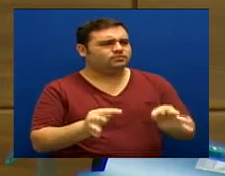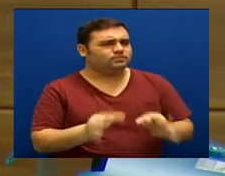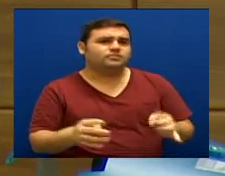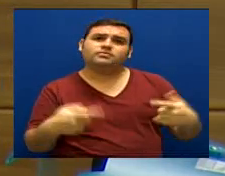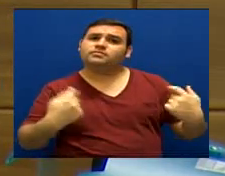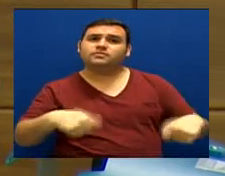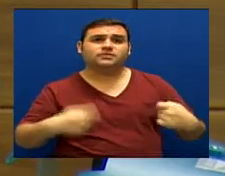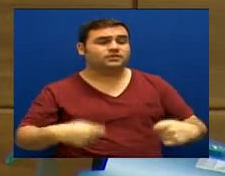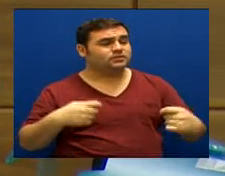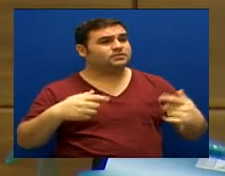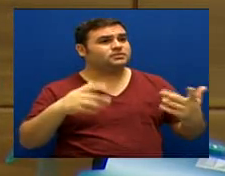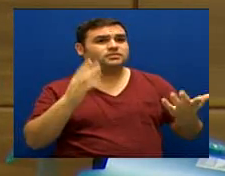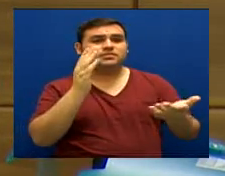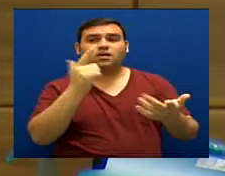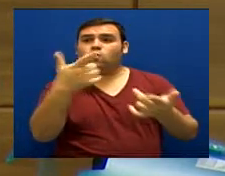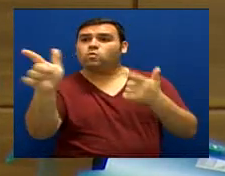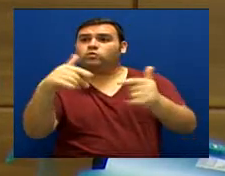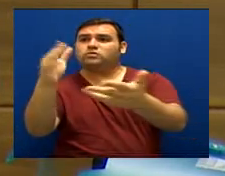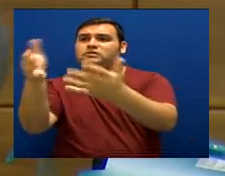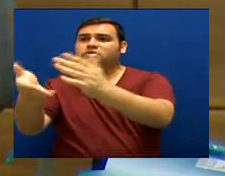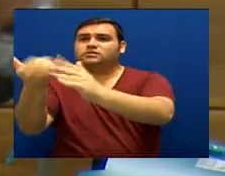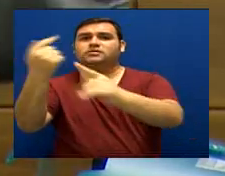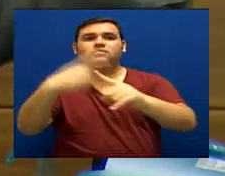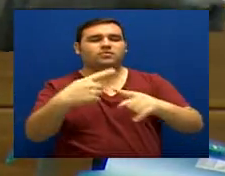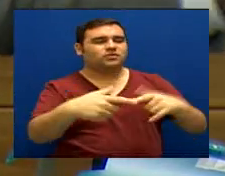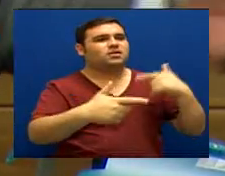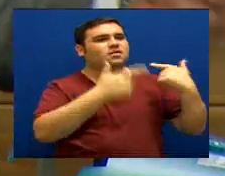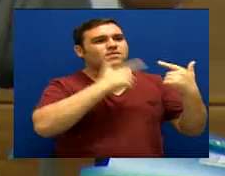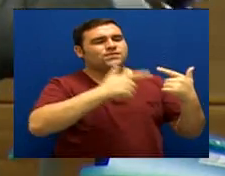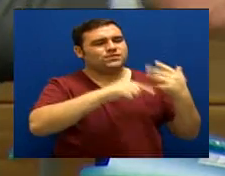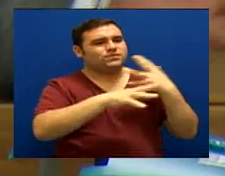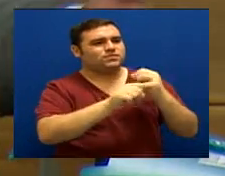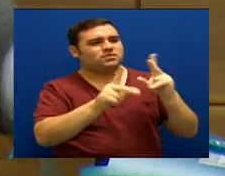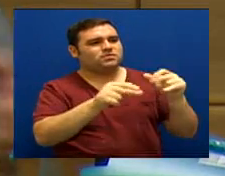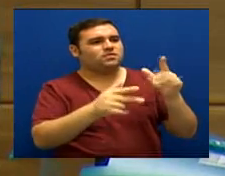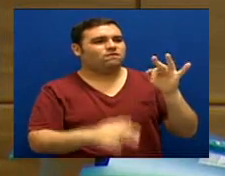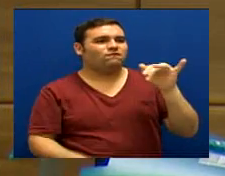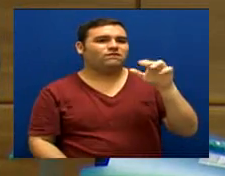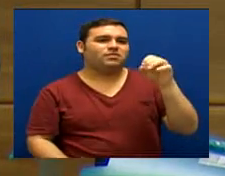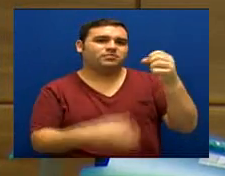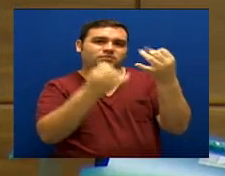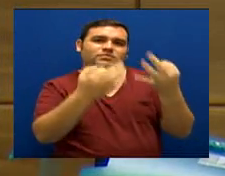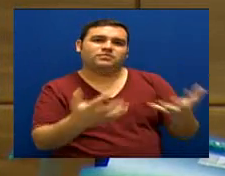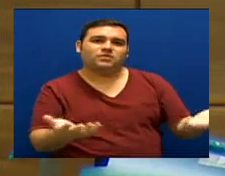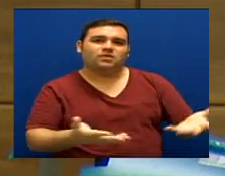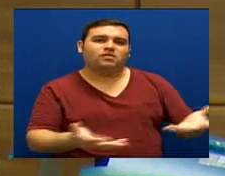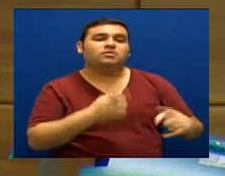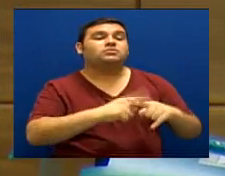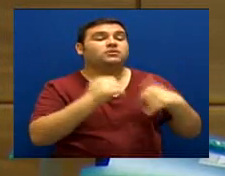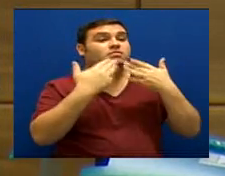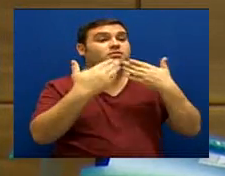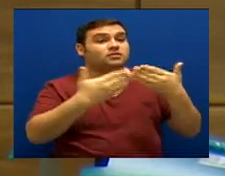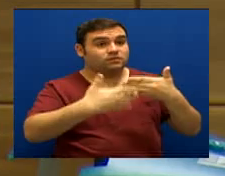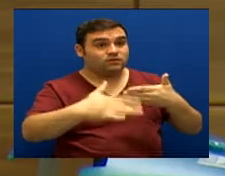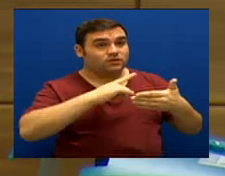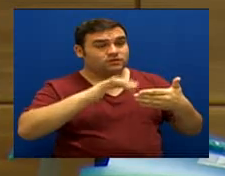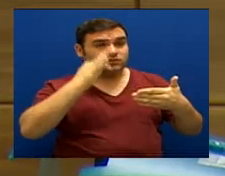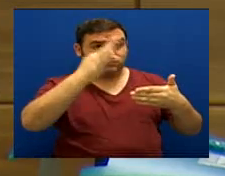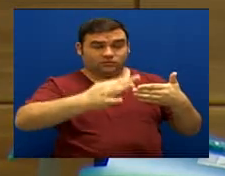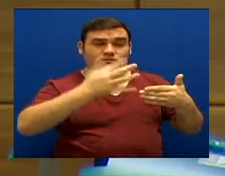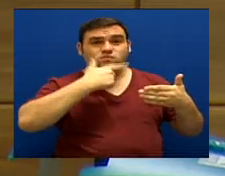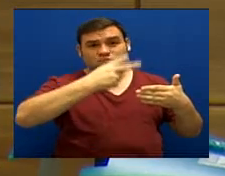vai ter que ser suprimido de outras áreas para chegar talvez nesse número que o fábio está levantando obviamente que vai ser apresentado oportunamente